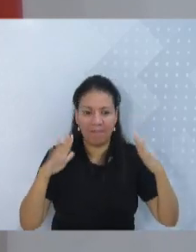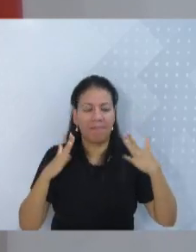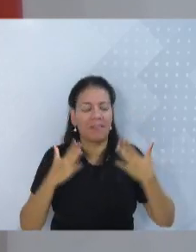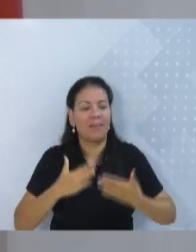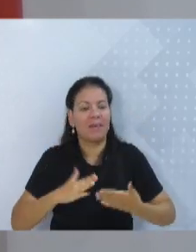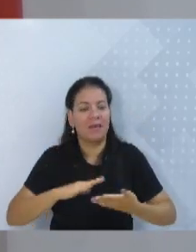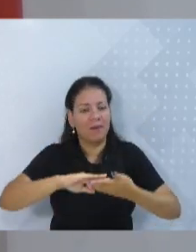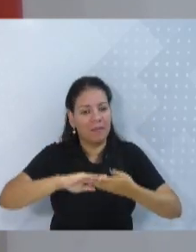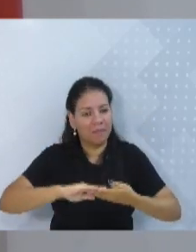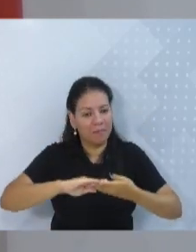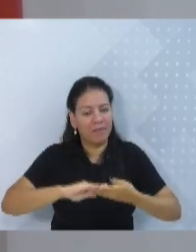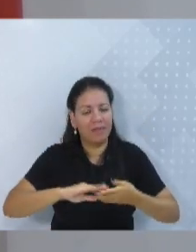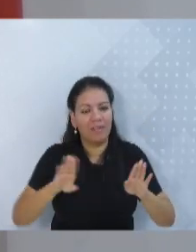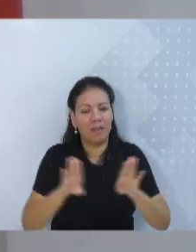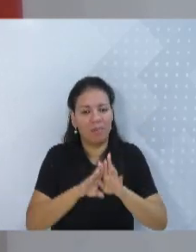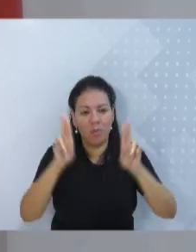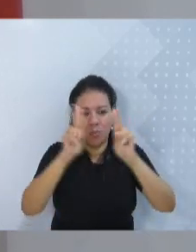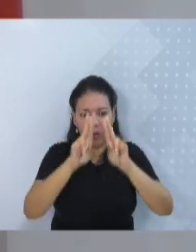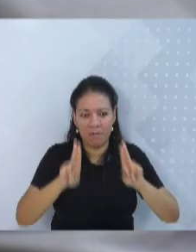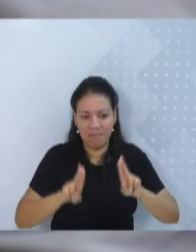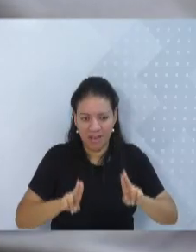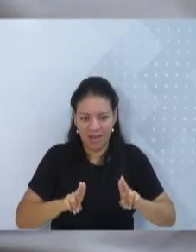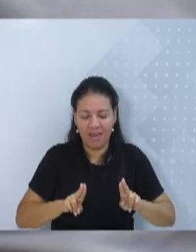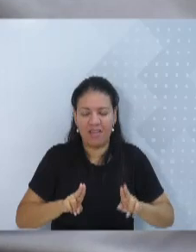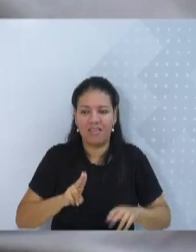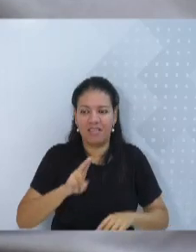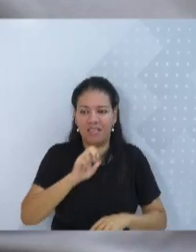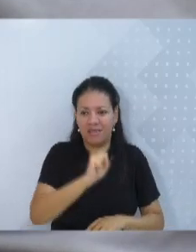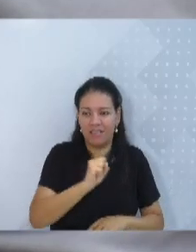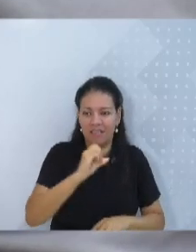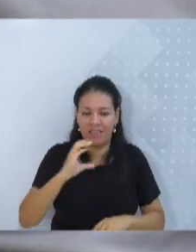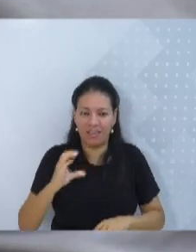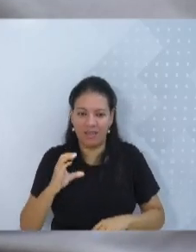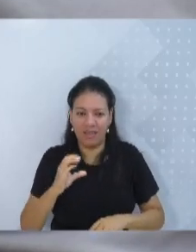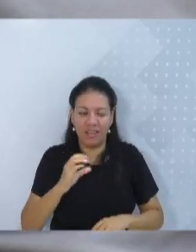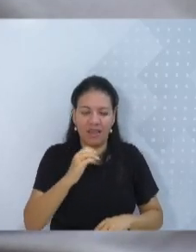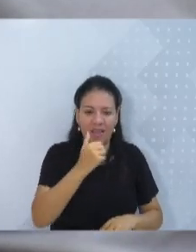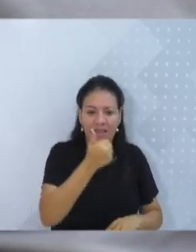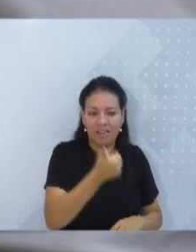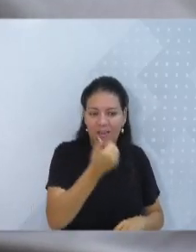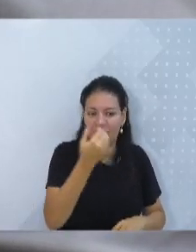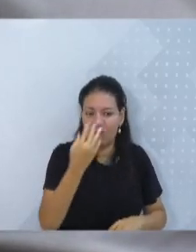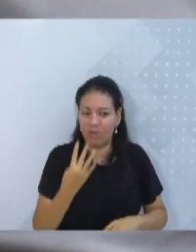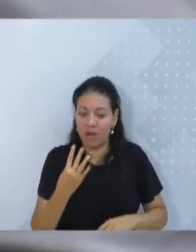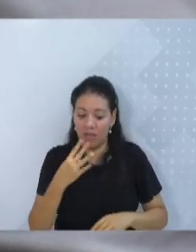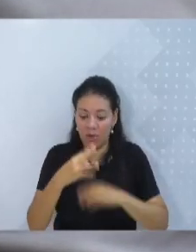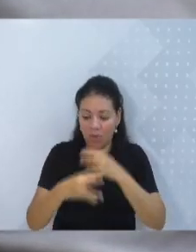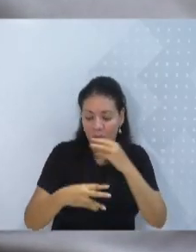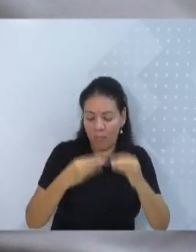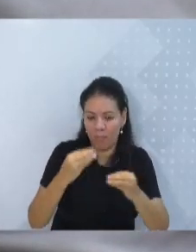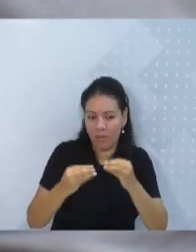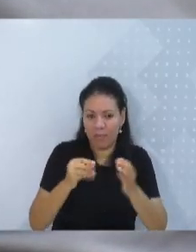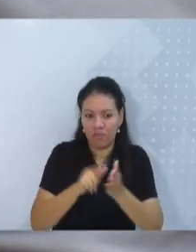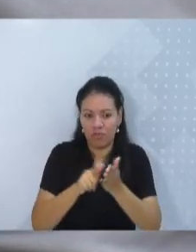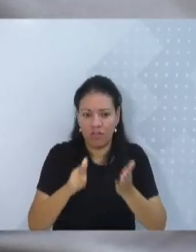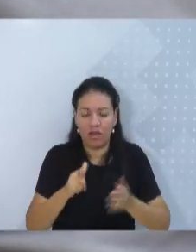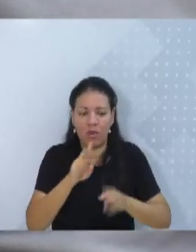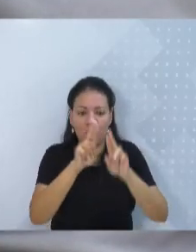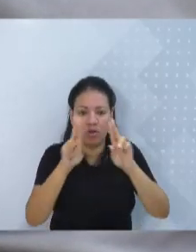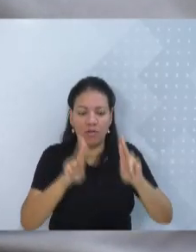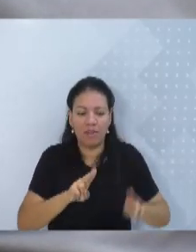também a Unimed Santa Catarina desenvolveu a décima quarta Edição do prêmio de jornalismo Unimed Santa Catarina